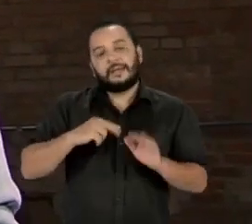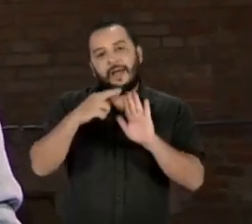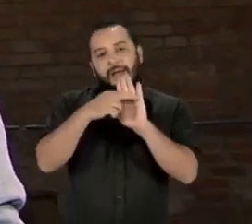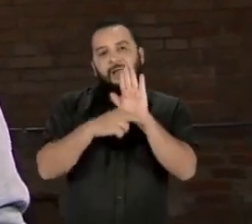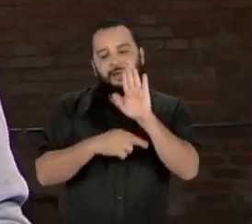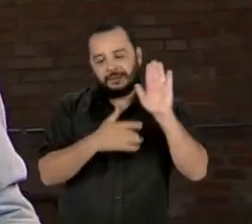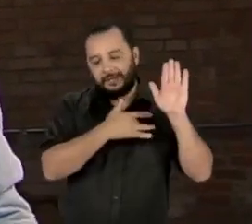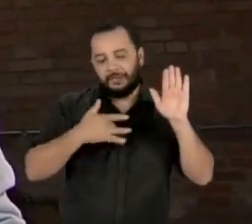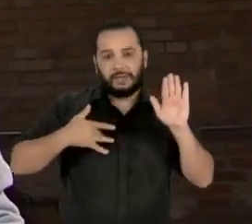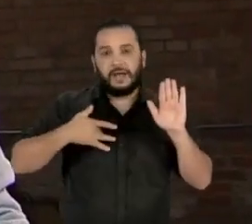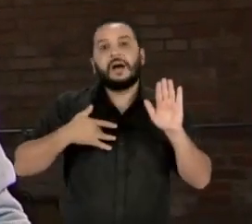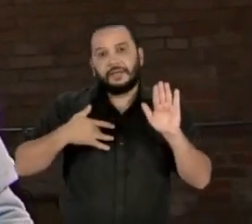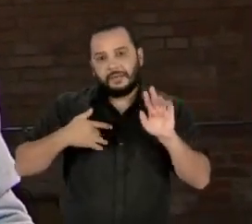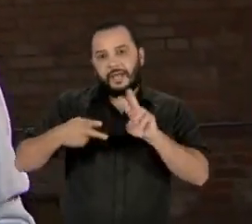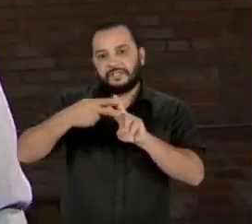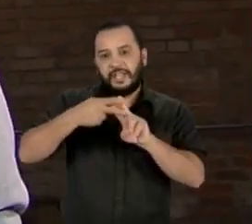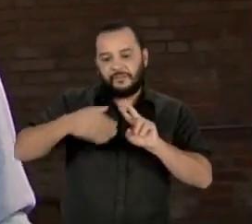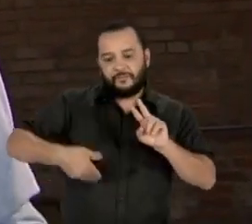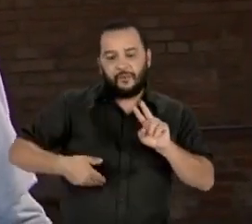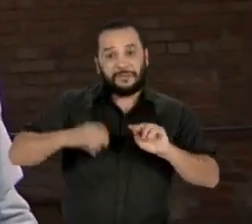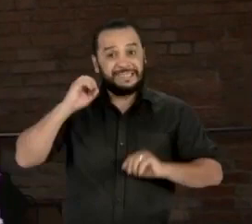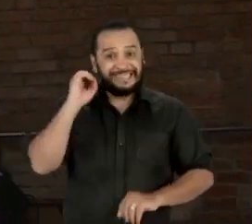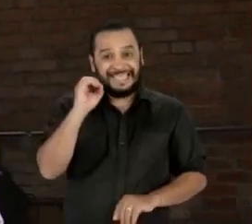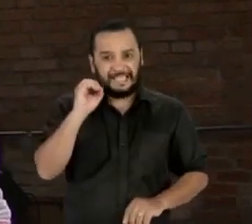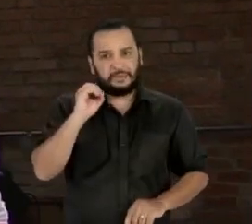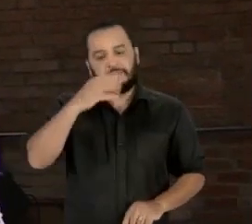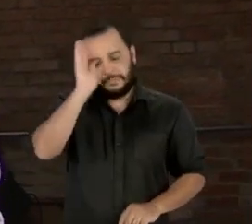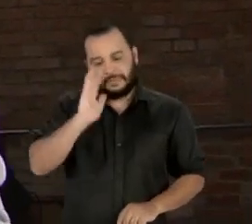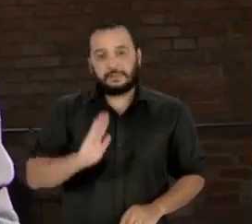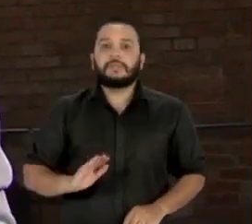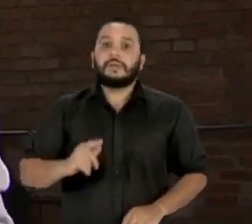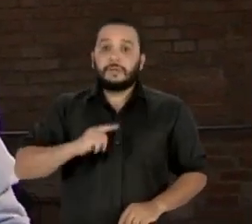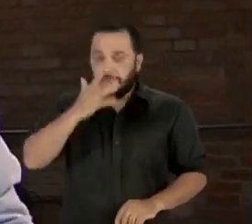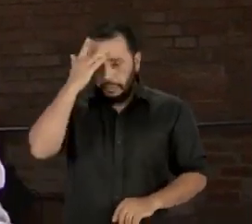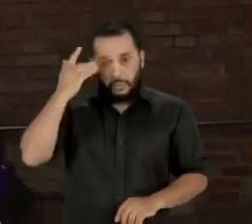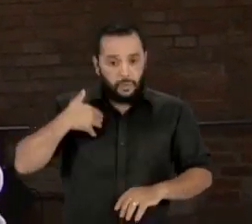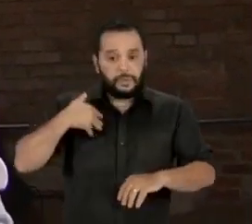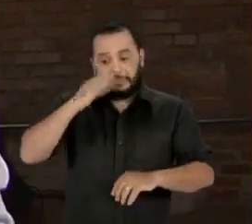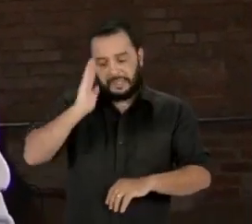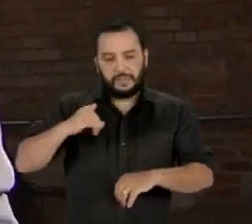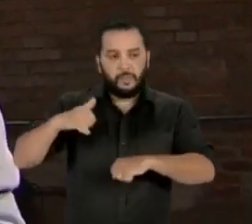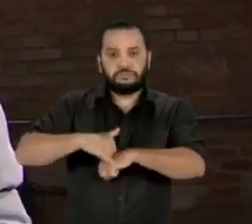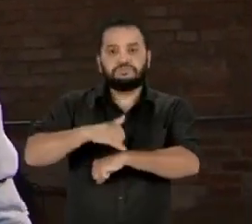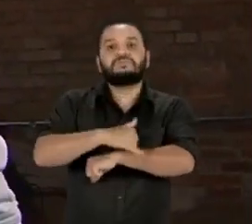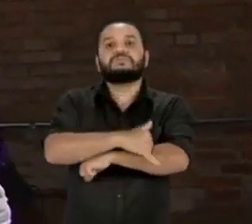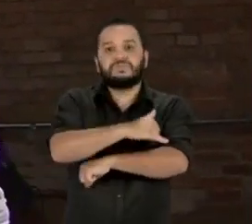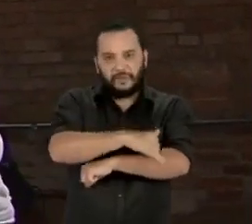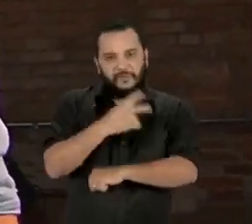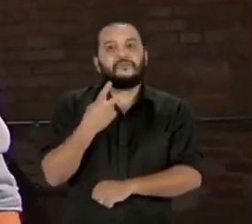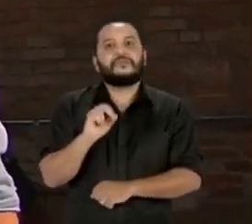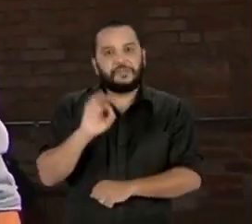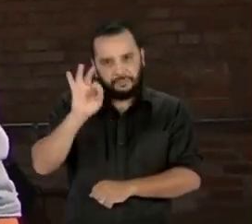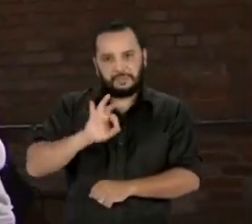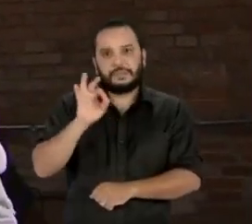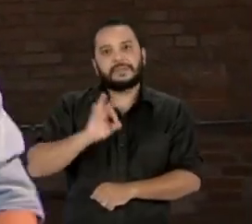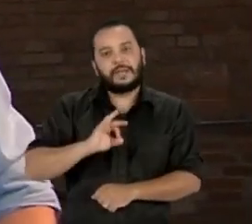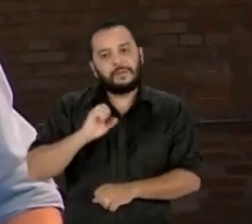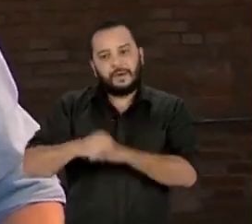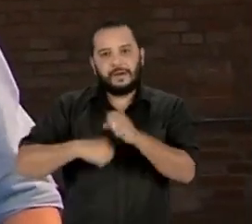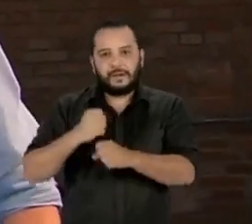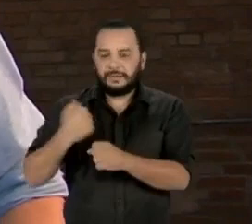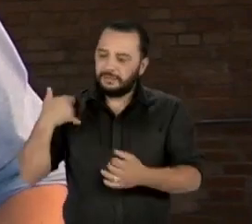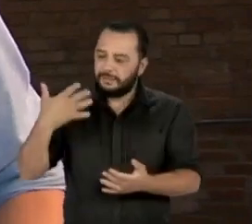para um mundo de #FomeZero. No Brasil, o número de obesos aumentou significativamente, 20% no último ano.